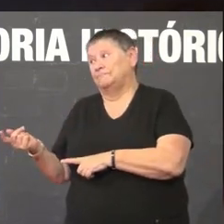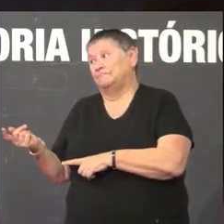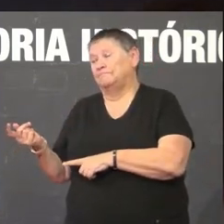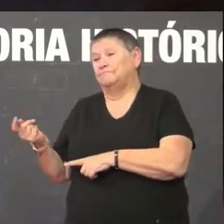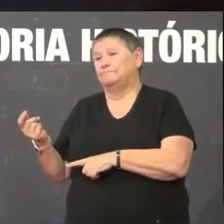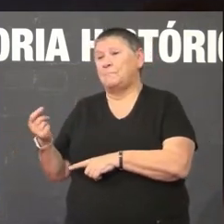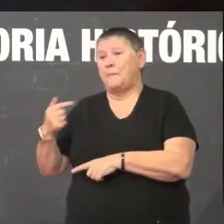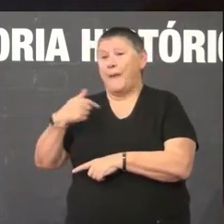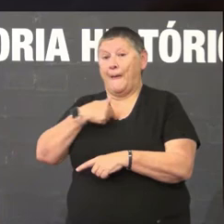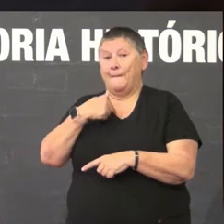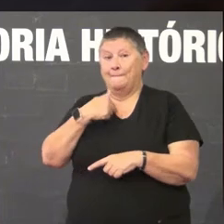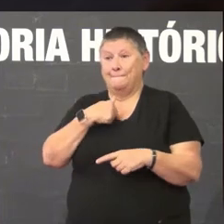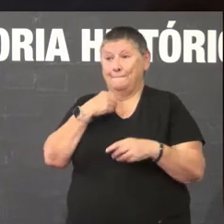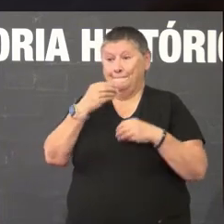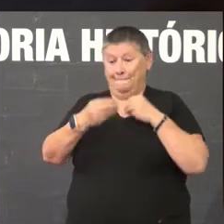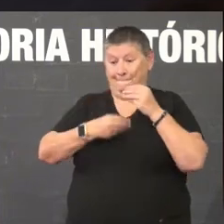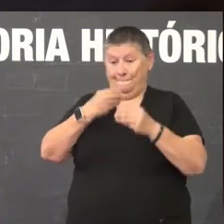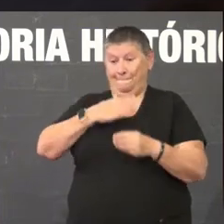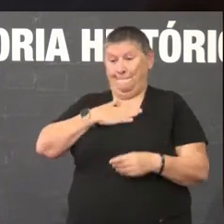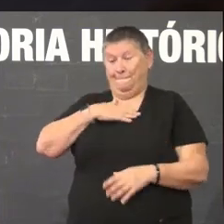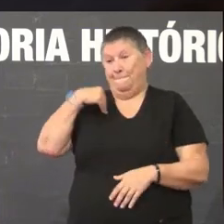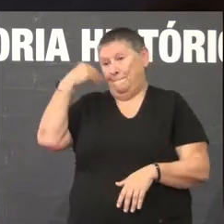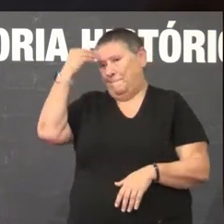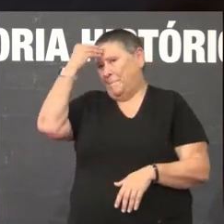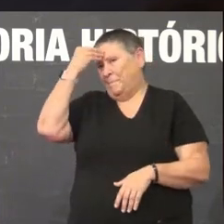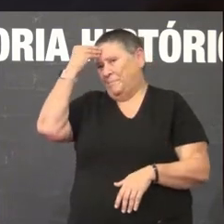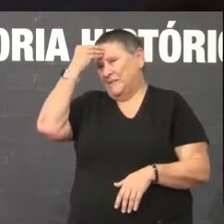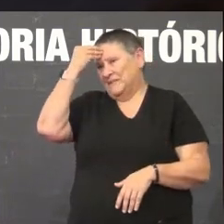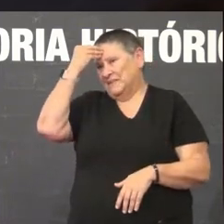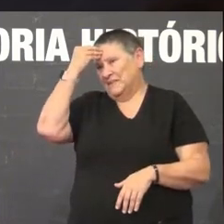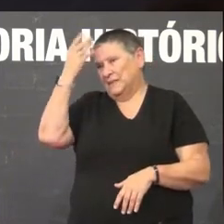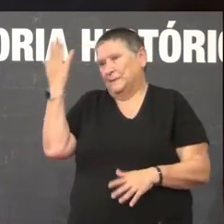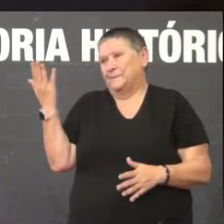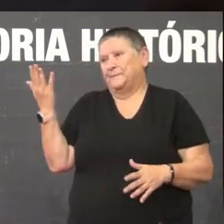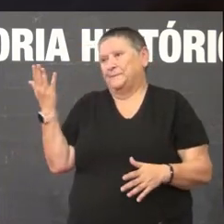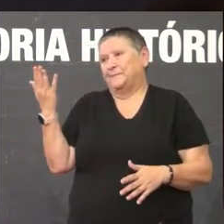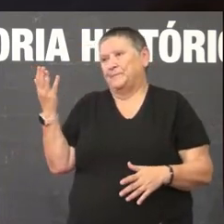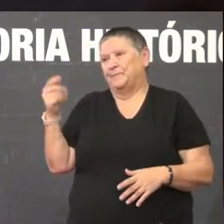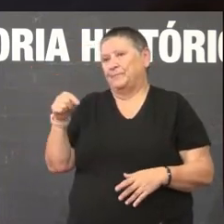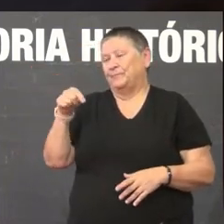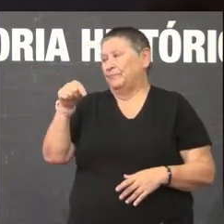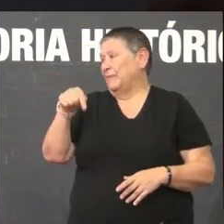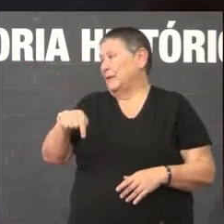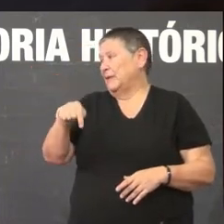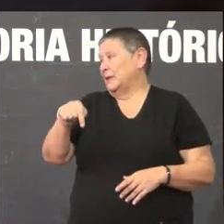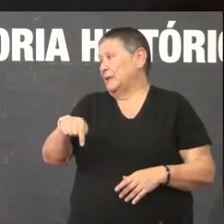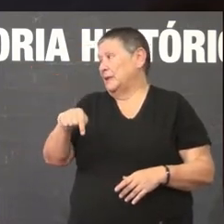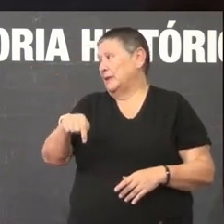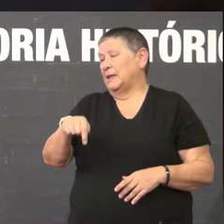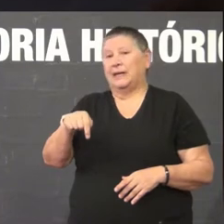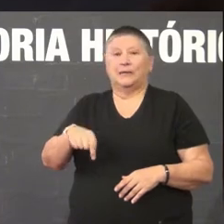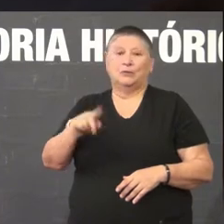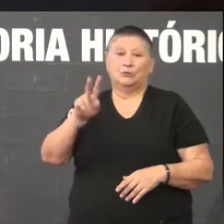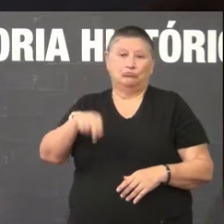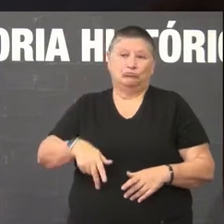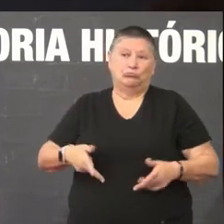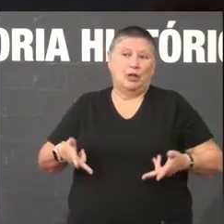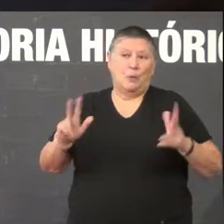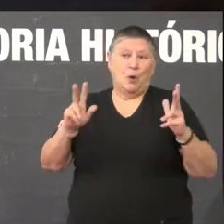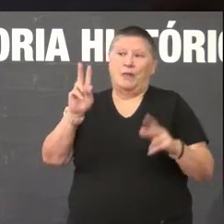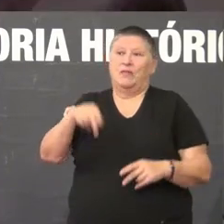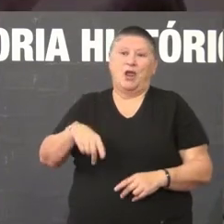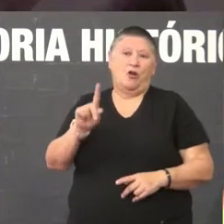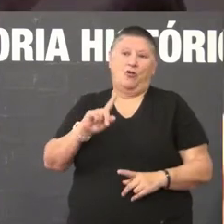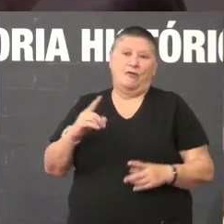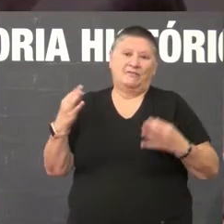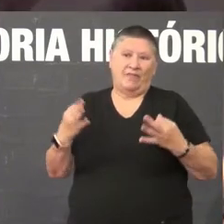que me fan a mí pensar que isto non é, digamos, unha democracia como debía